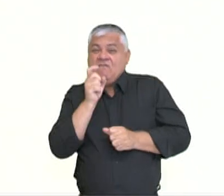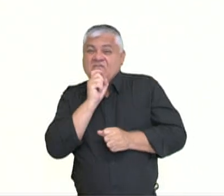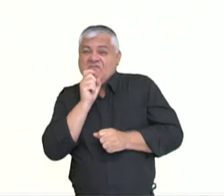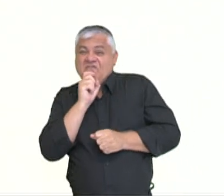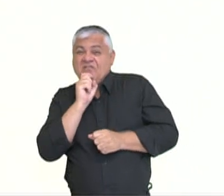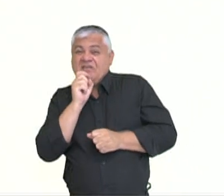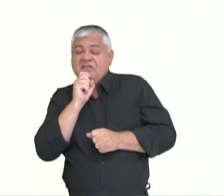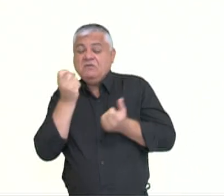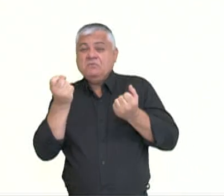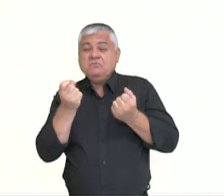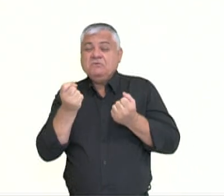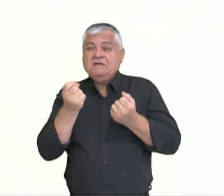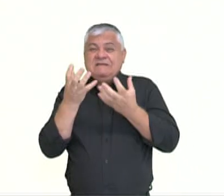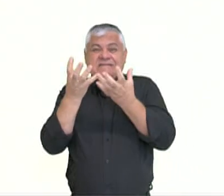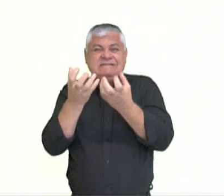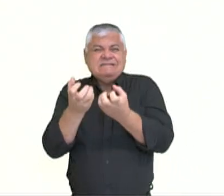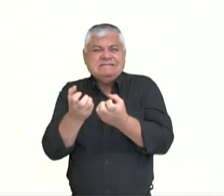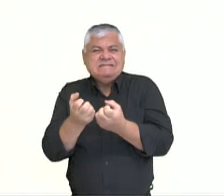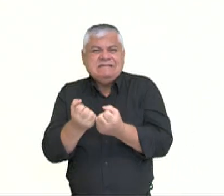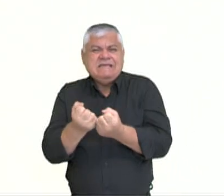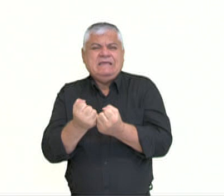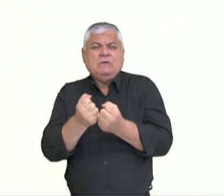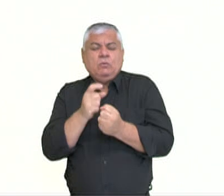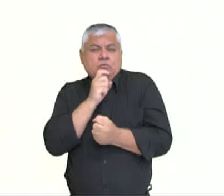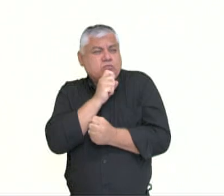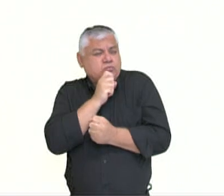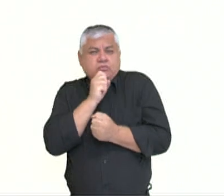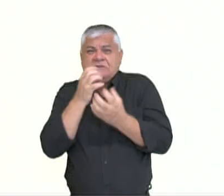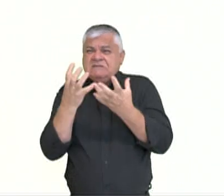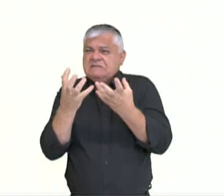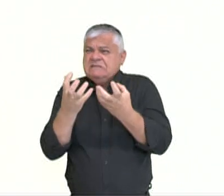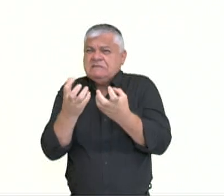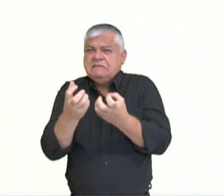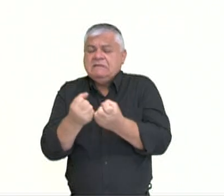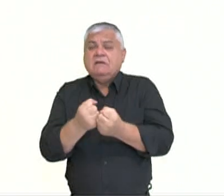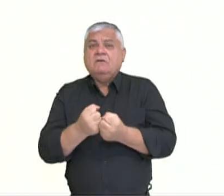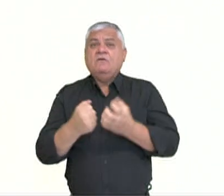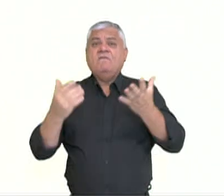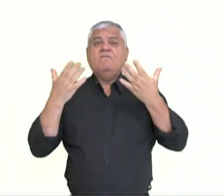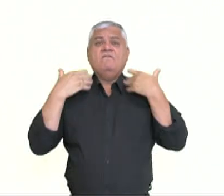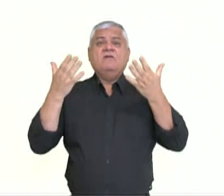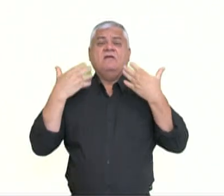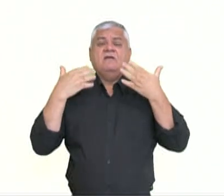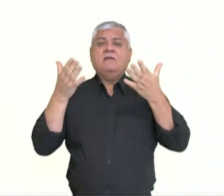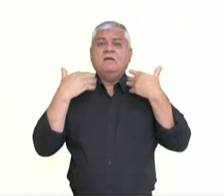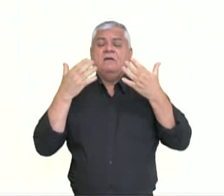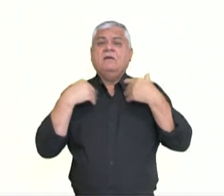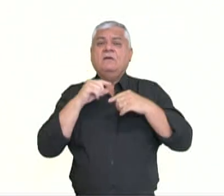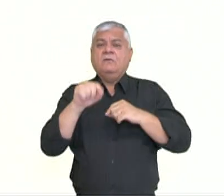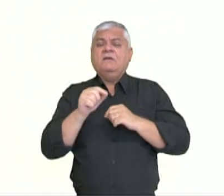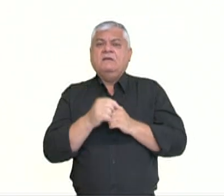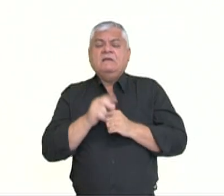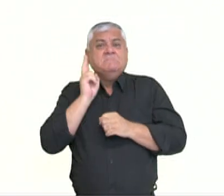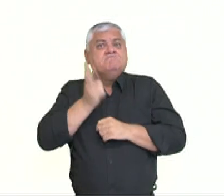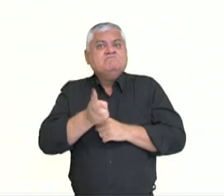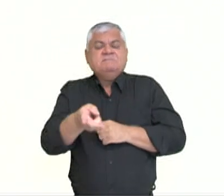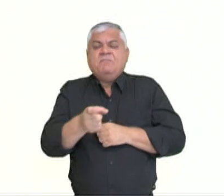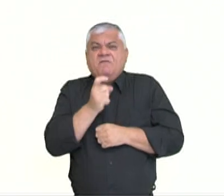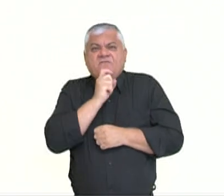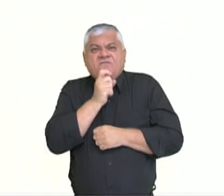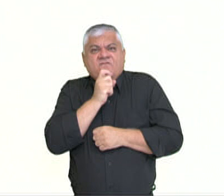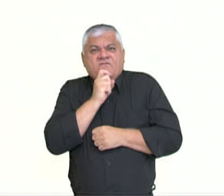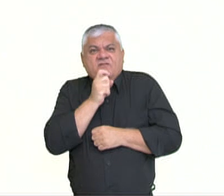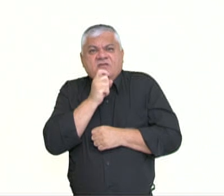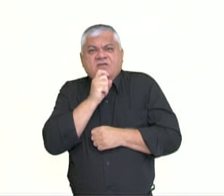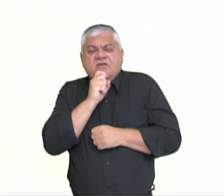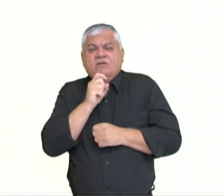ter diferenças ali de características no inverno e no verão, sempre que é inverno, sempre que é verão, que é